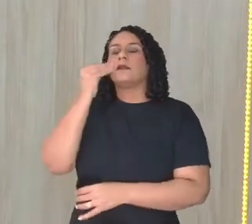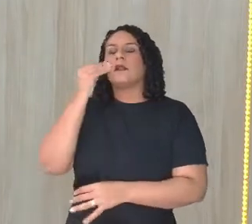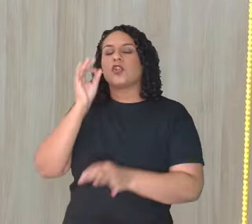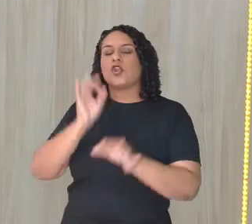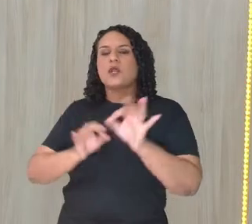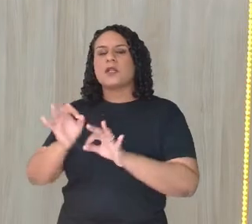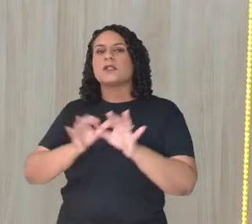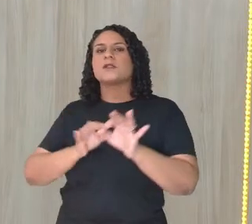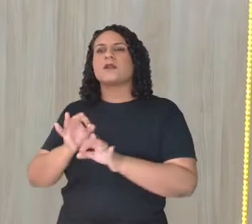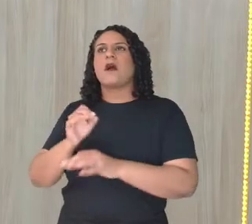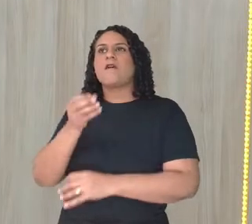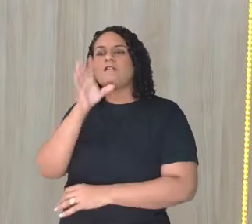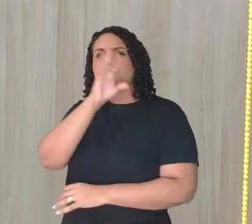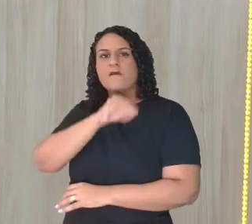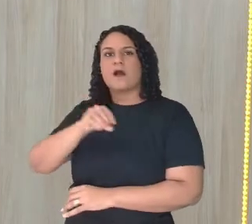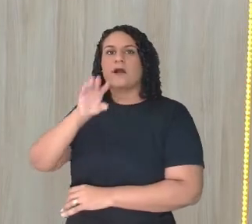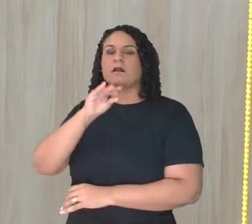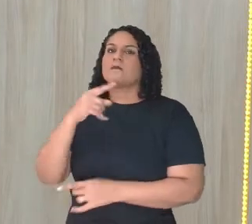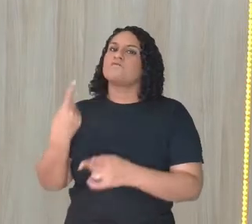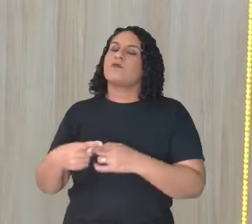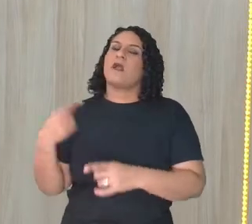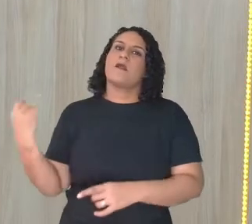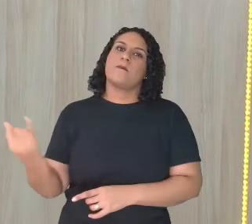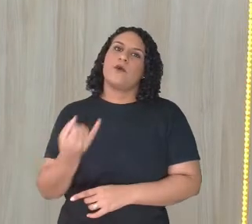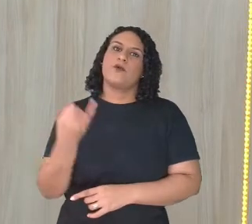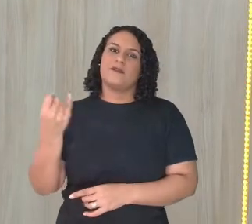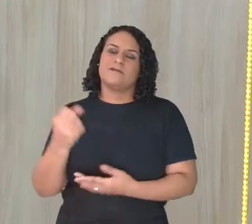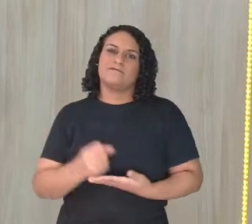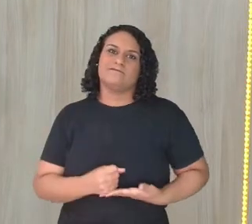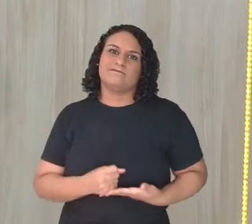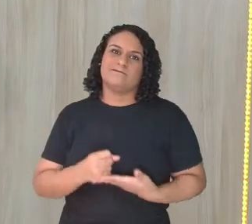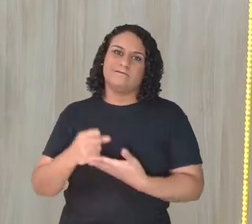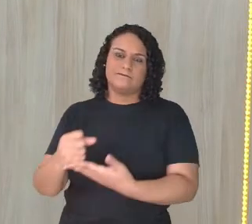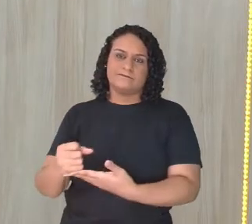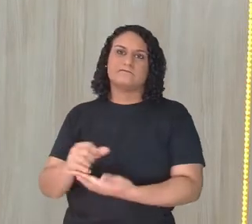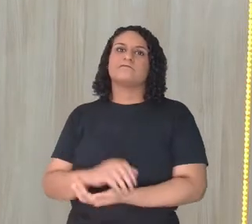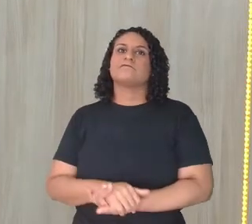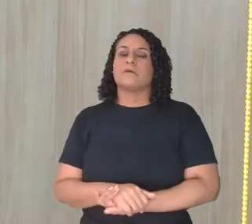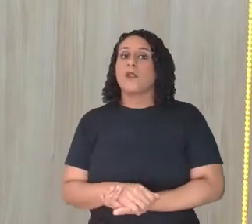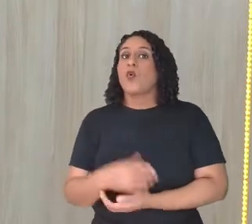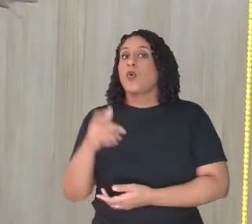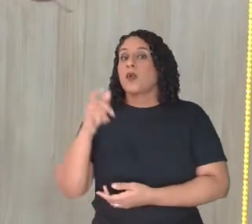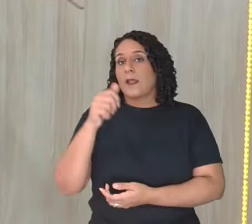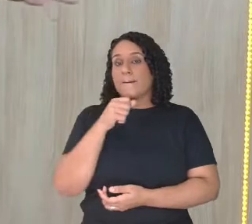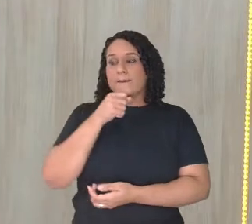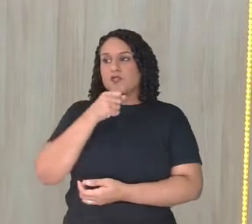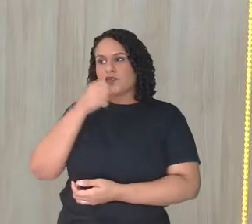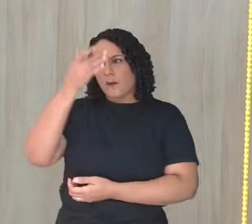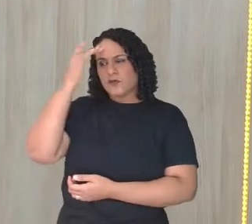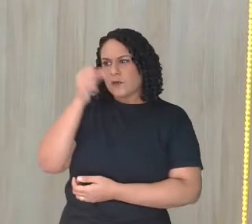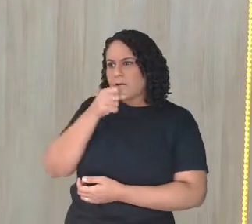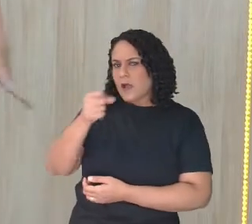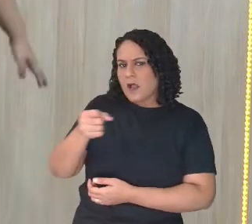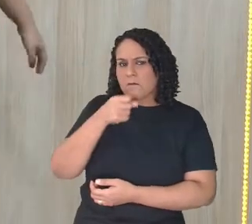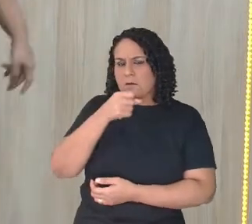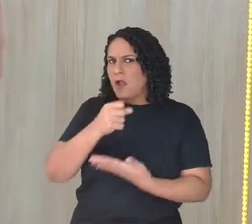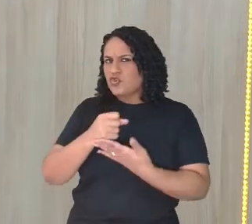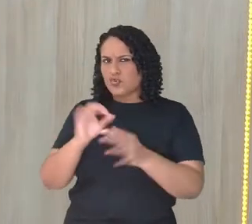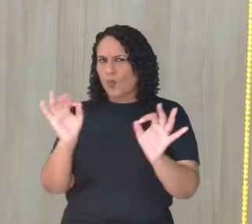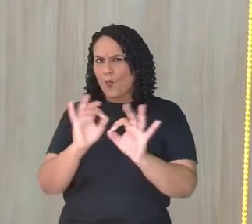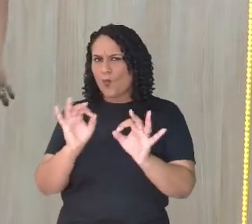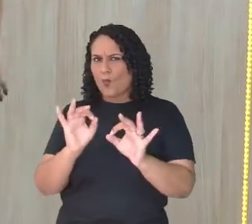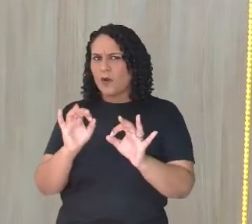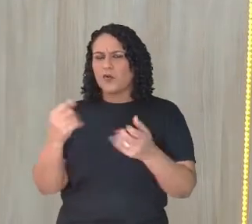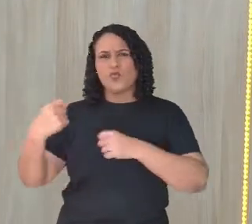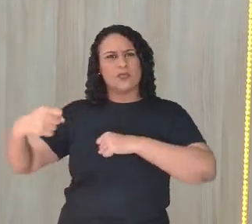organizar o discurso. Então, ele é muito importante, porque ele ajuda, tá? Quando o mediador não ajuda, o debate não segue. Então,